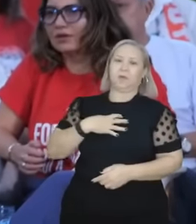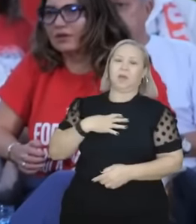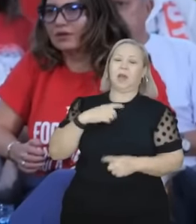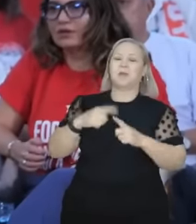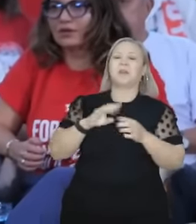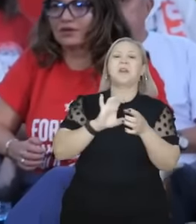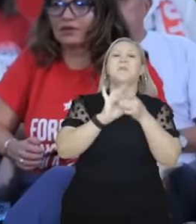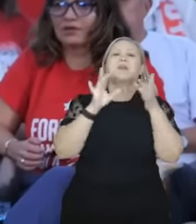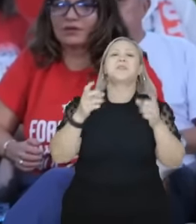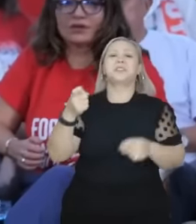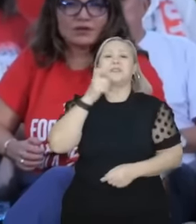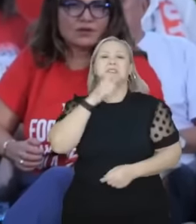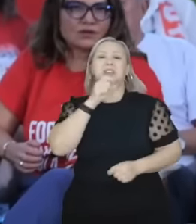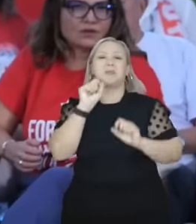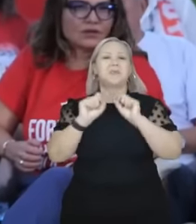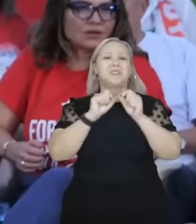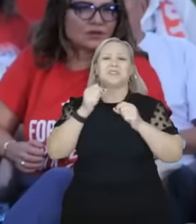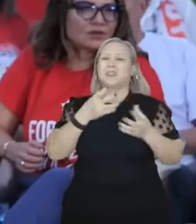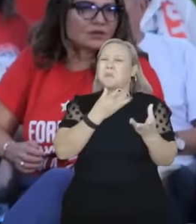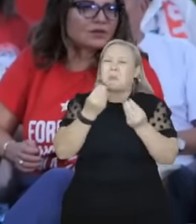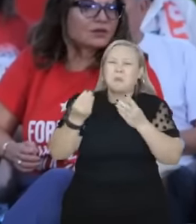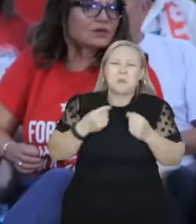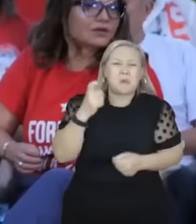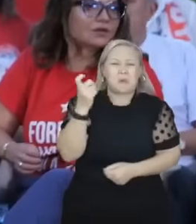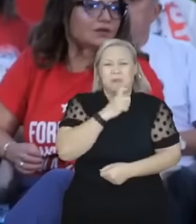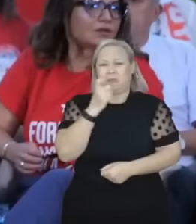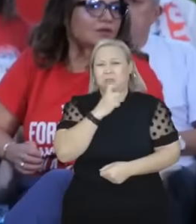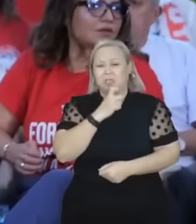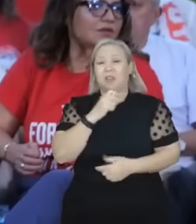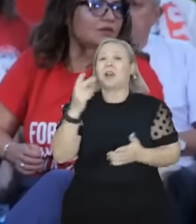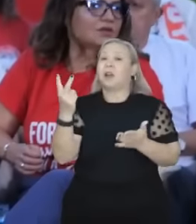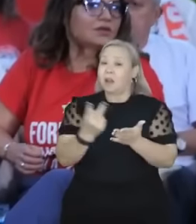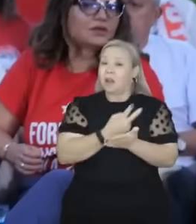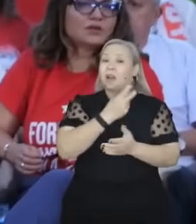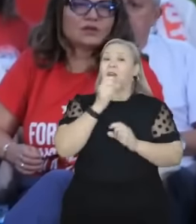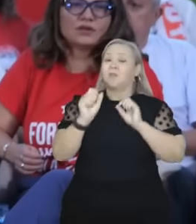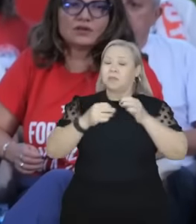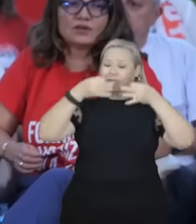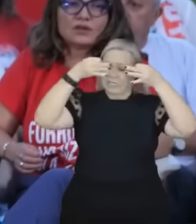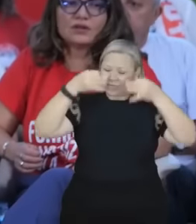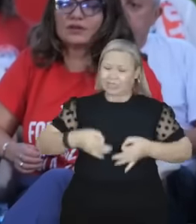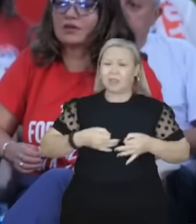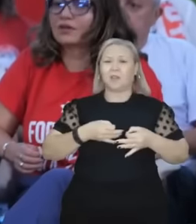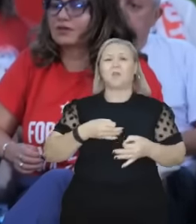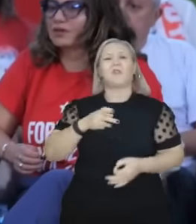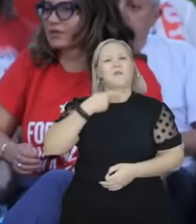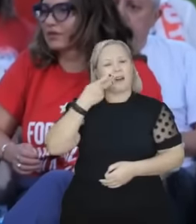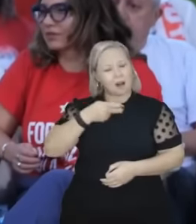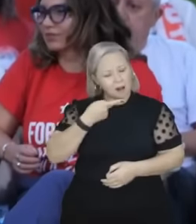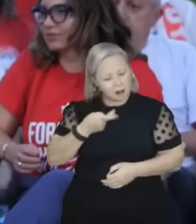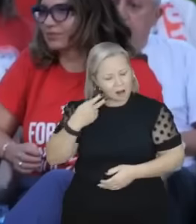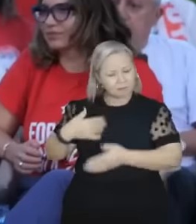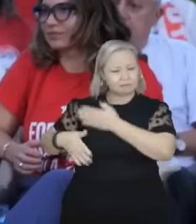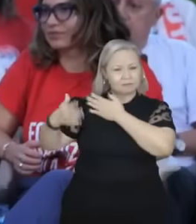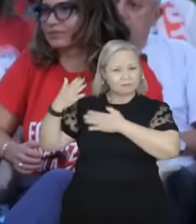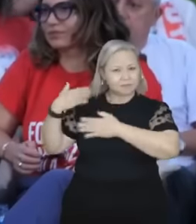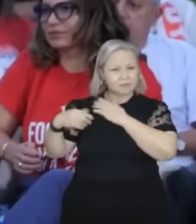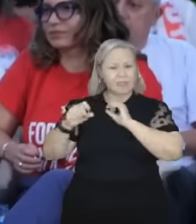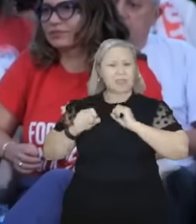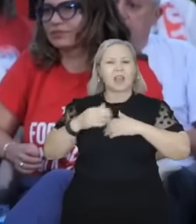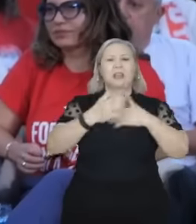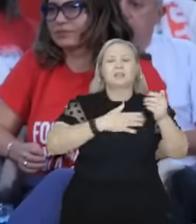demais. E aconteceu exatamente o que eu previa. Aquela operação Lava Jato, que